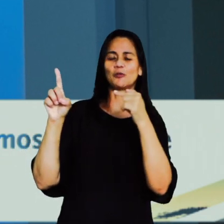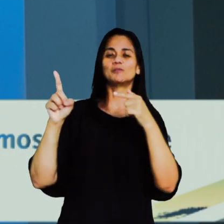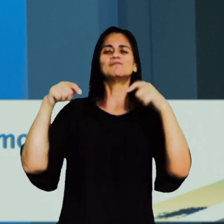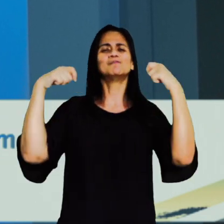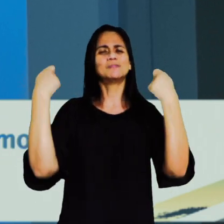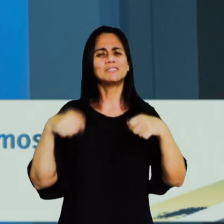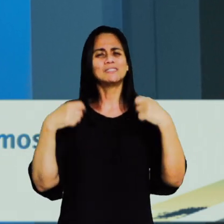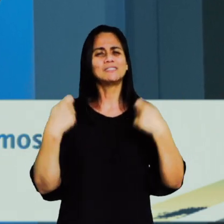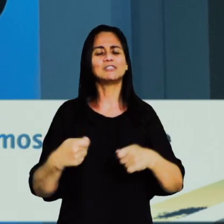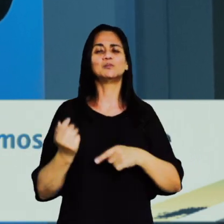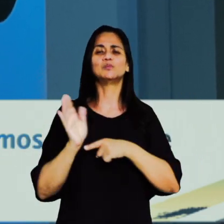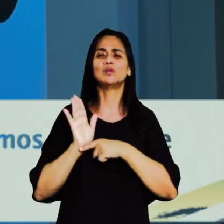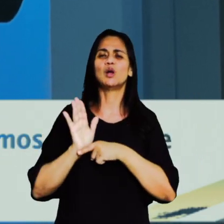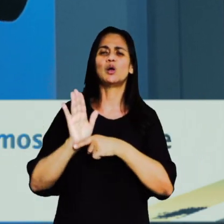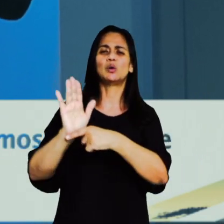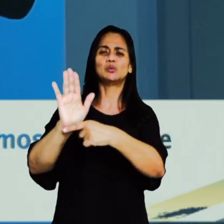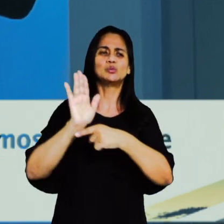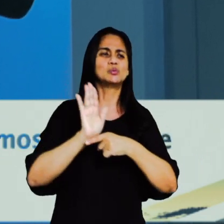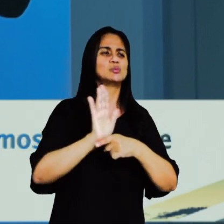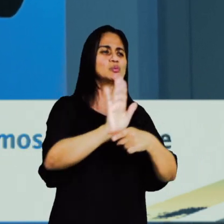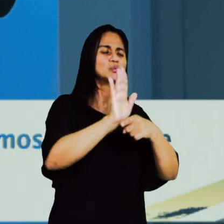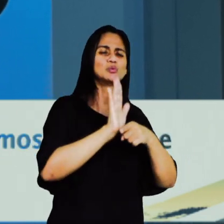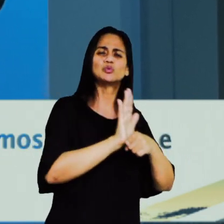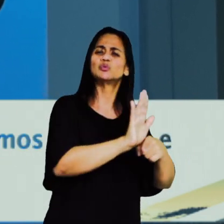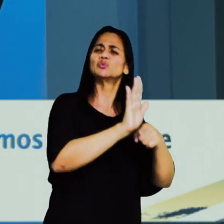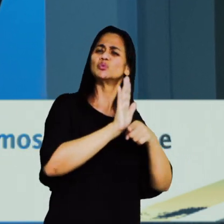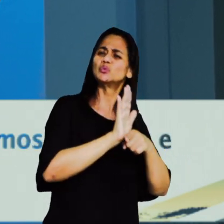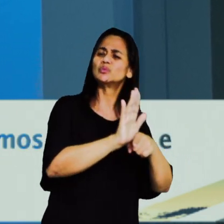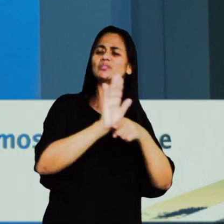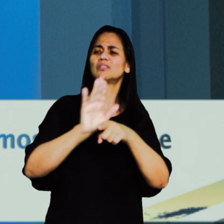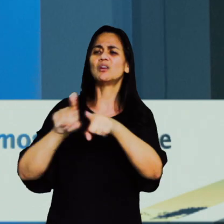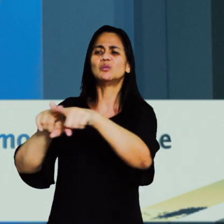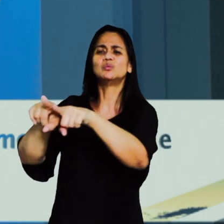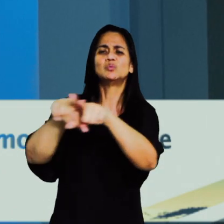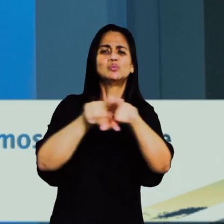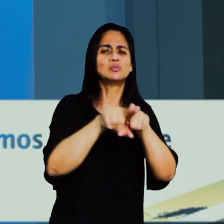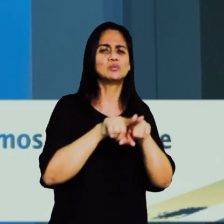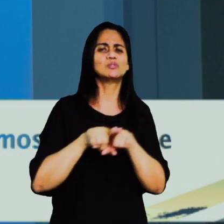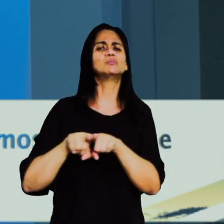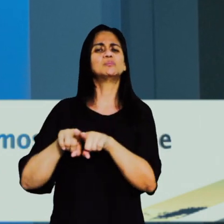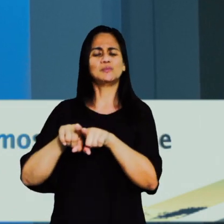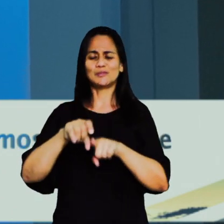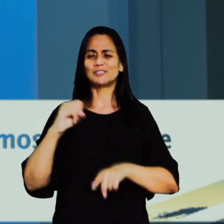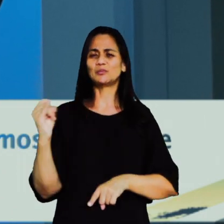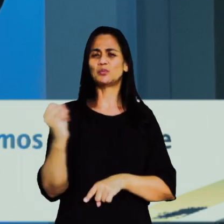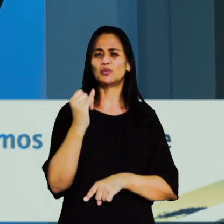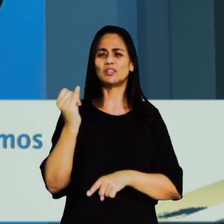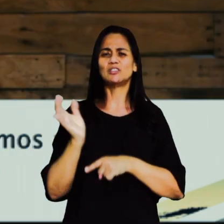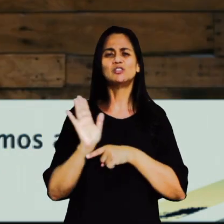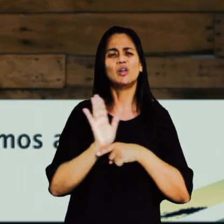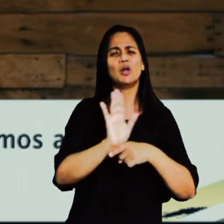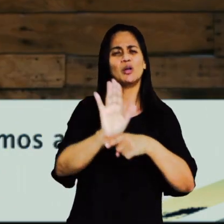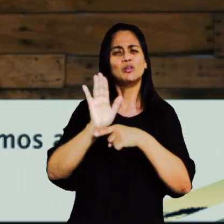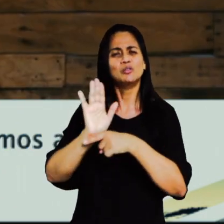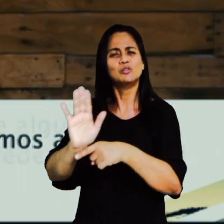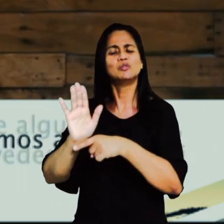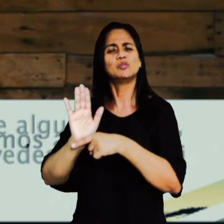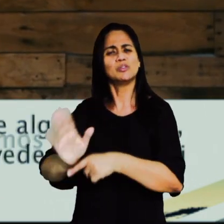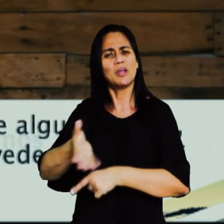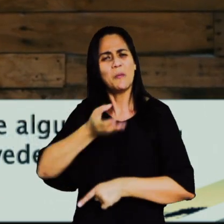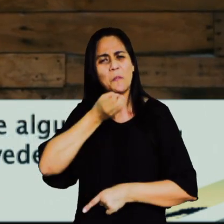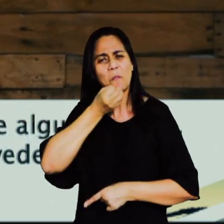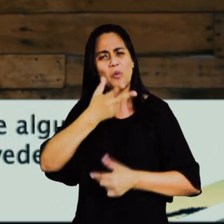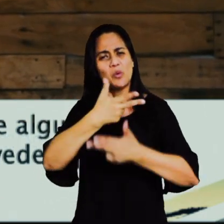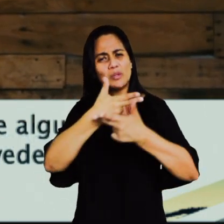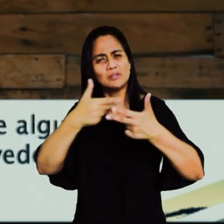aos outros para nos estimularmos à caridade e as boas obras, não